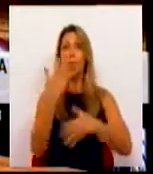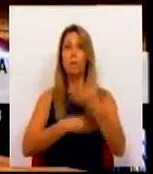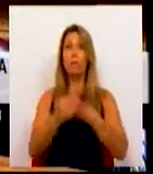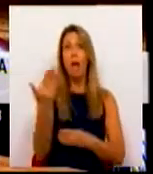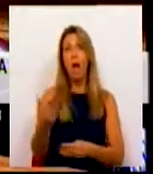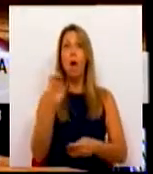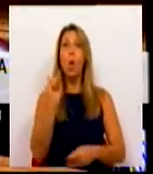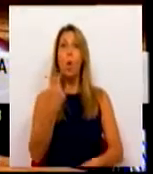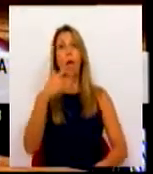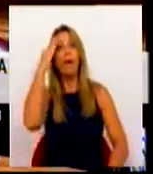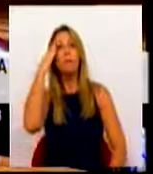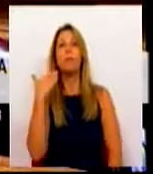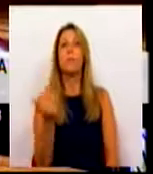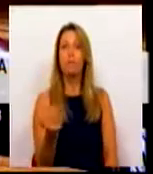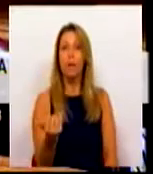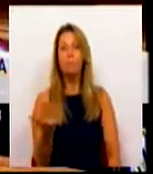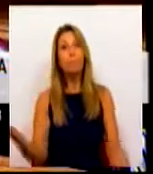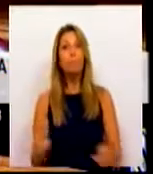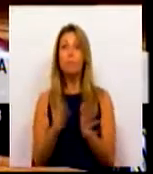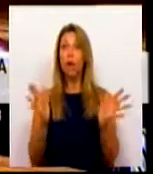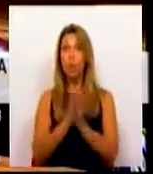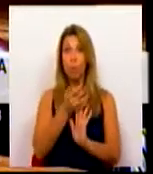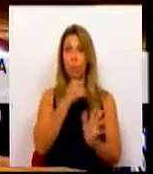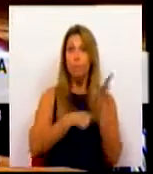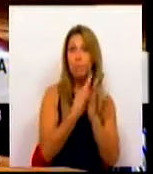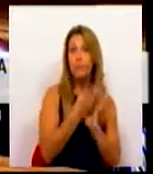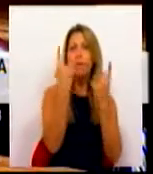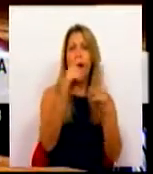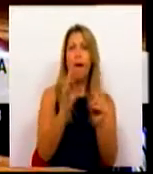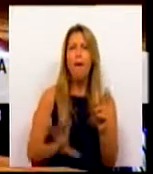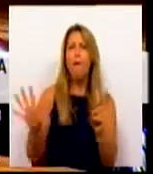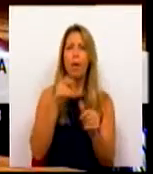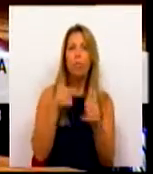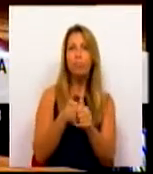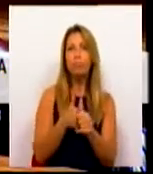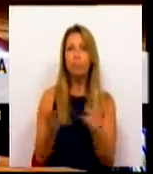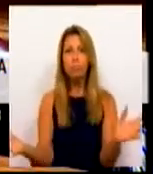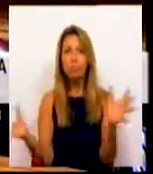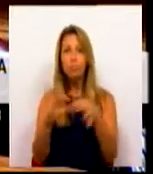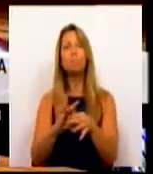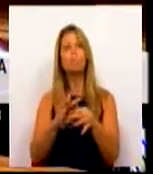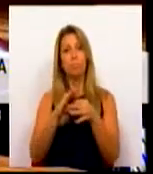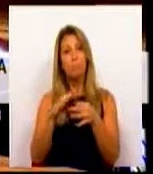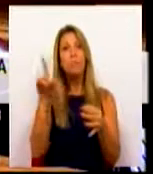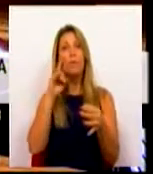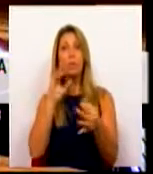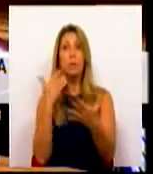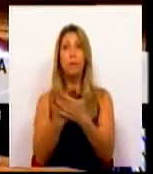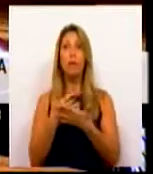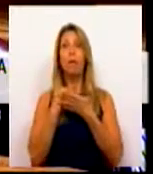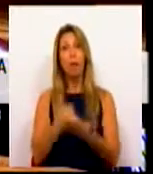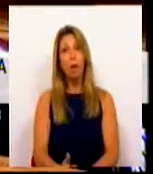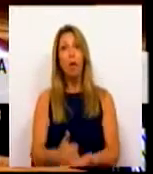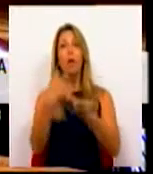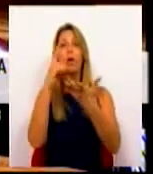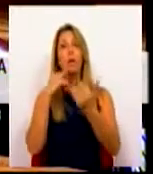incapacidade. E todas estas medidas são acompanhadas por mecanismos que, de forma convergente, asseguram a sustentabilidade da segurança social,